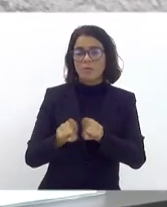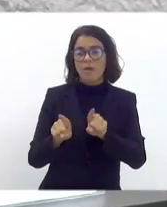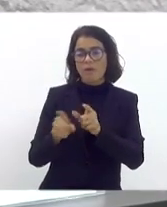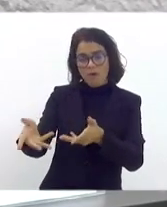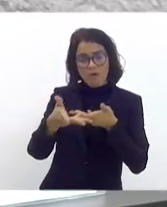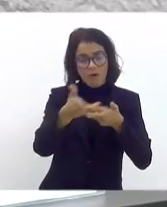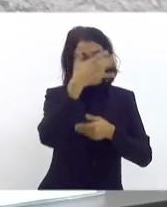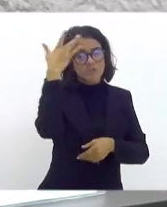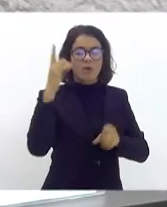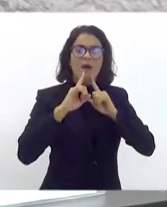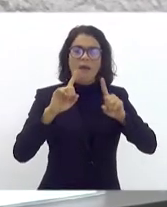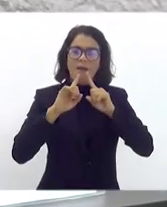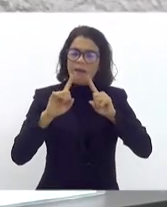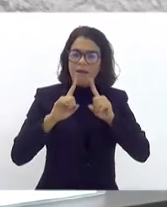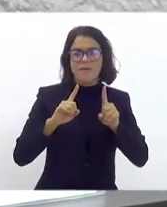entender